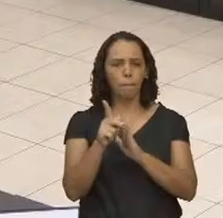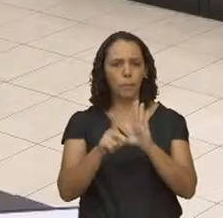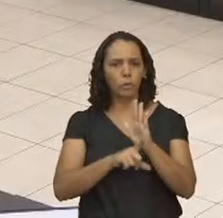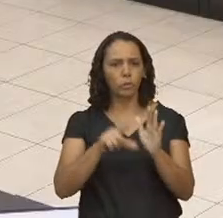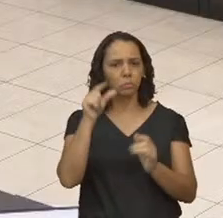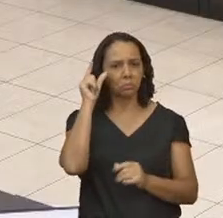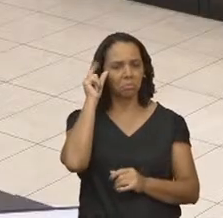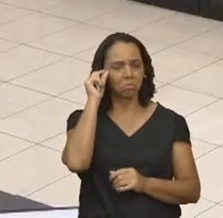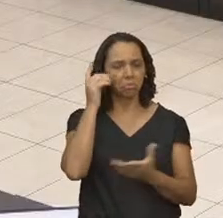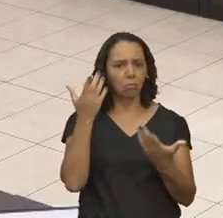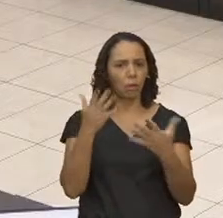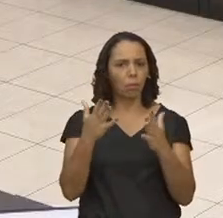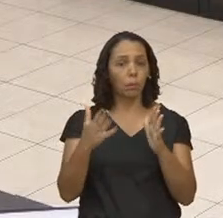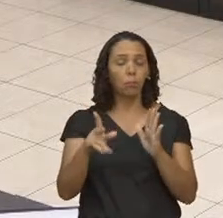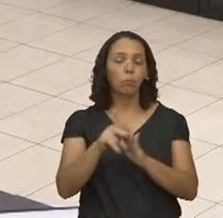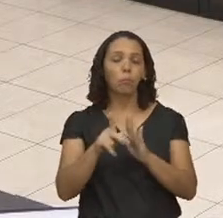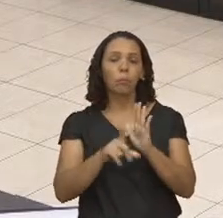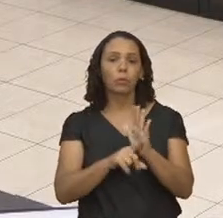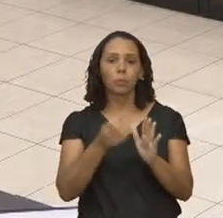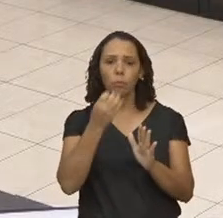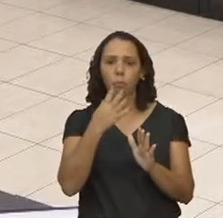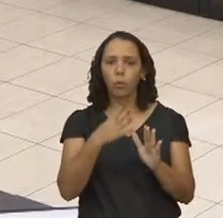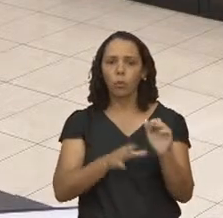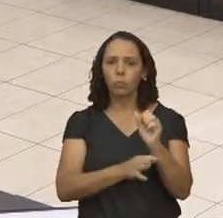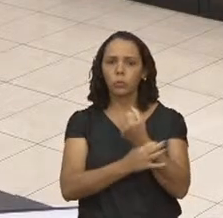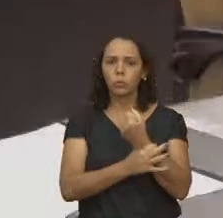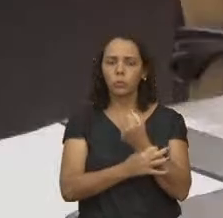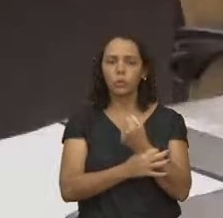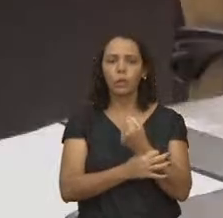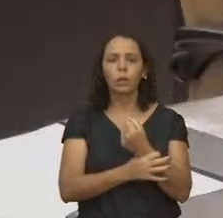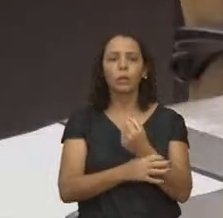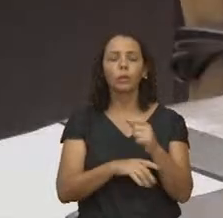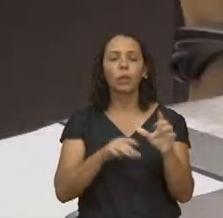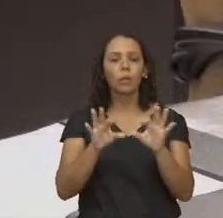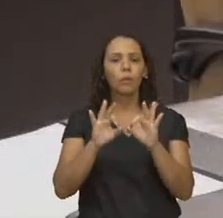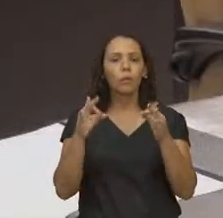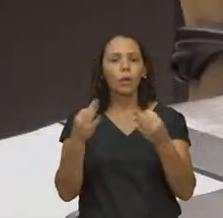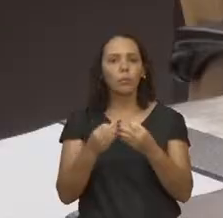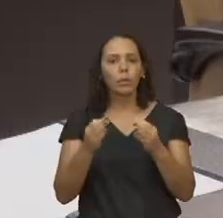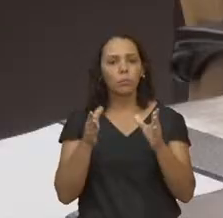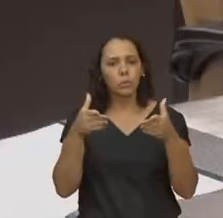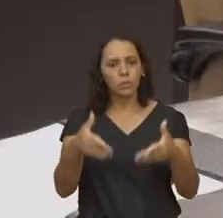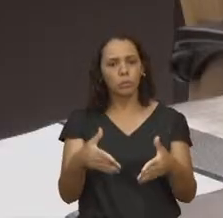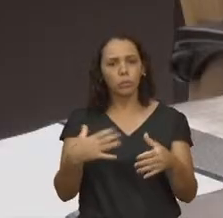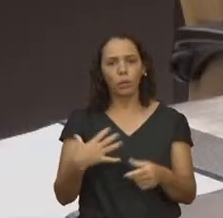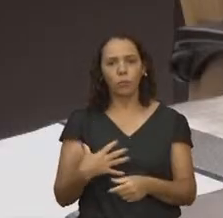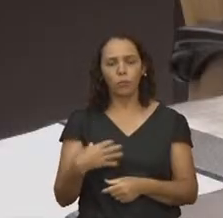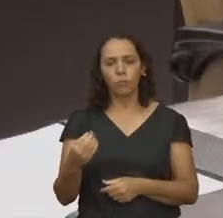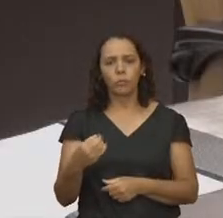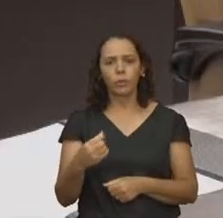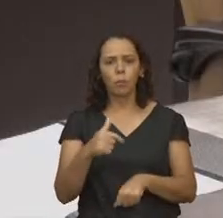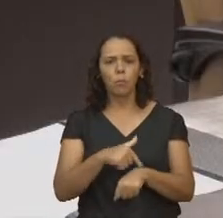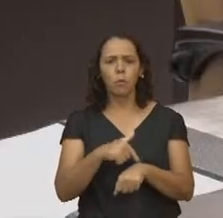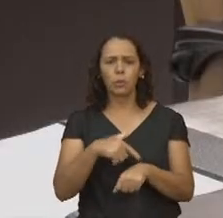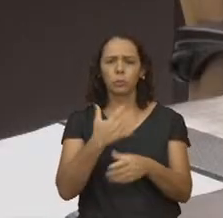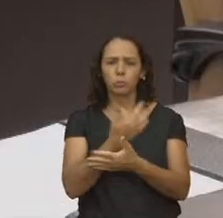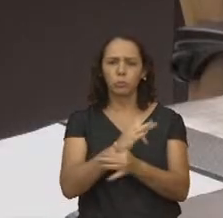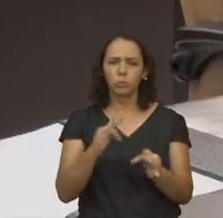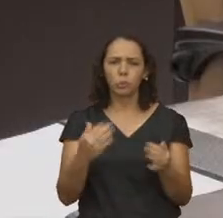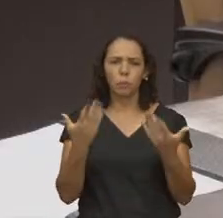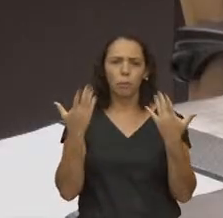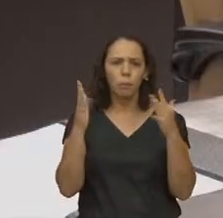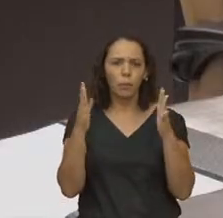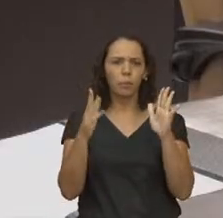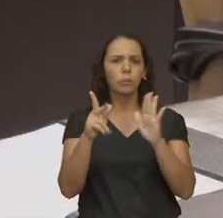É um projeto aí que vem assegurar o direito da despedida das famílias aí no momento mais doloroso para todas as famílias. Parabéns, Jean, e conte